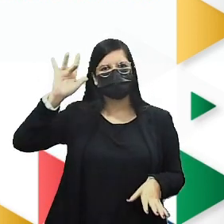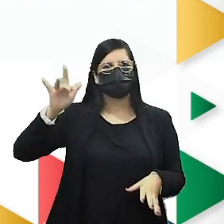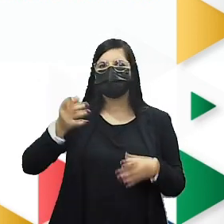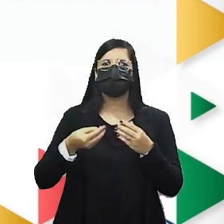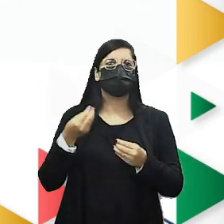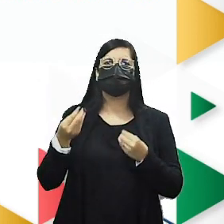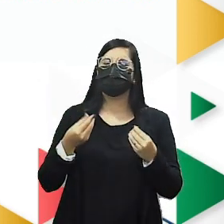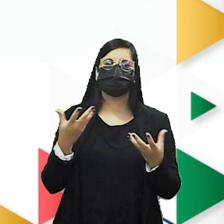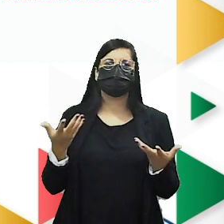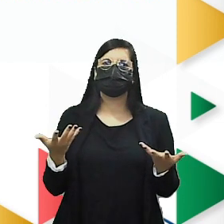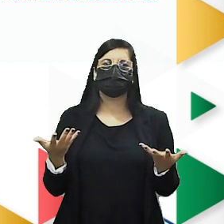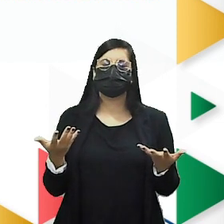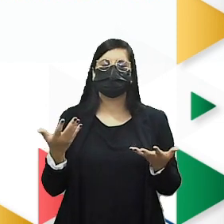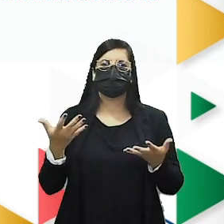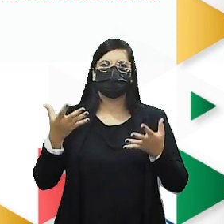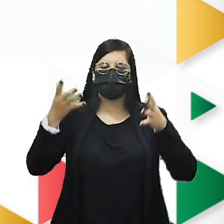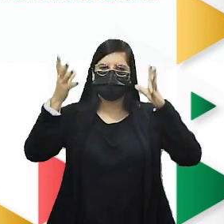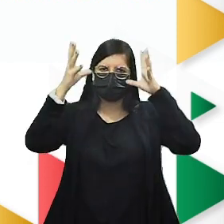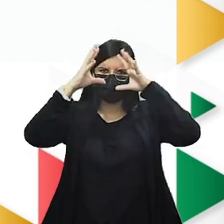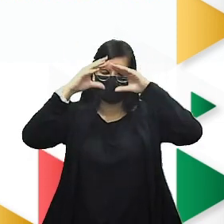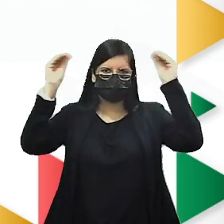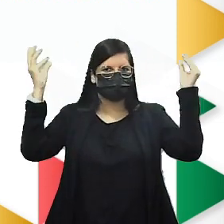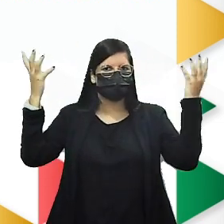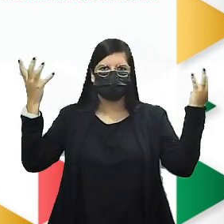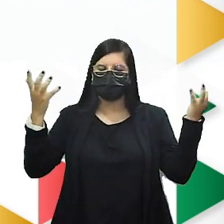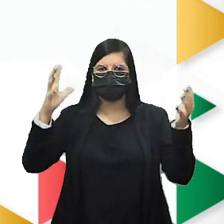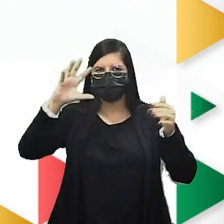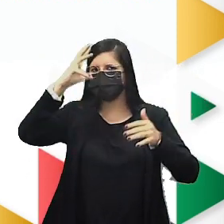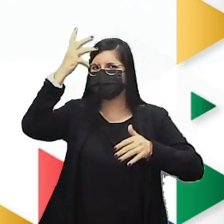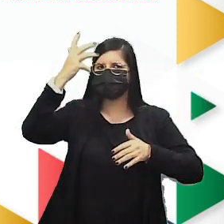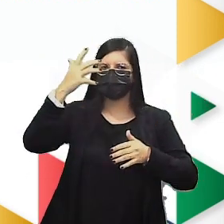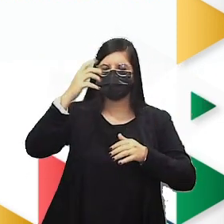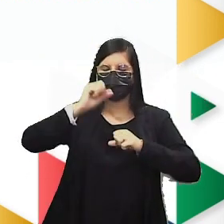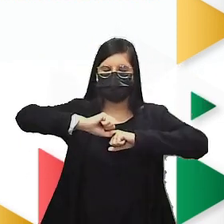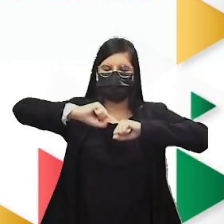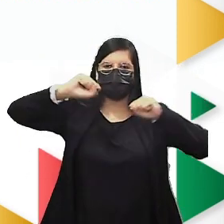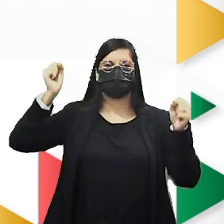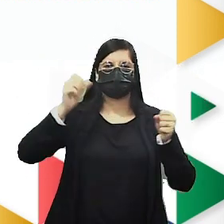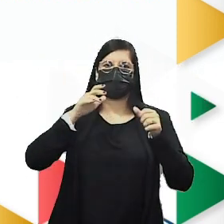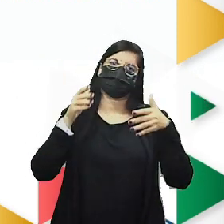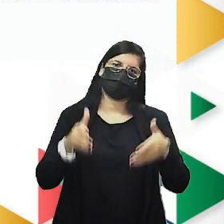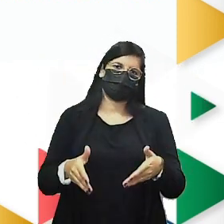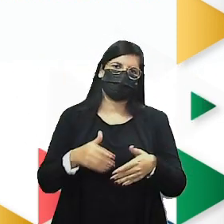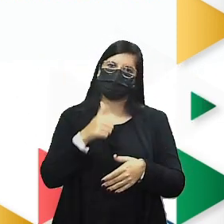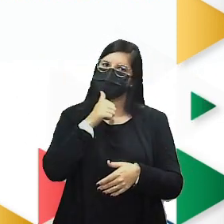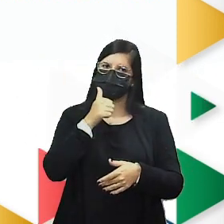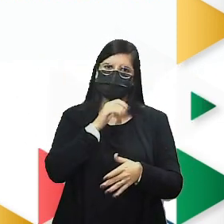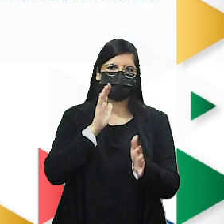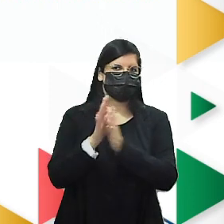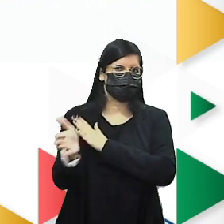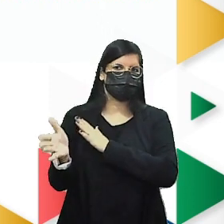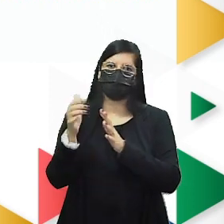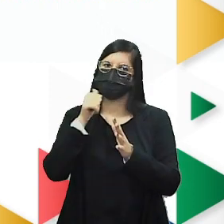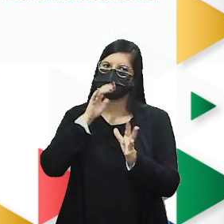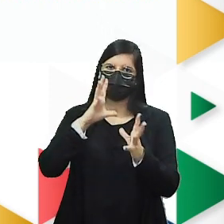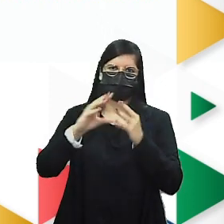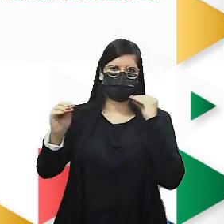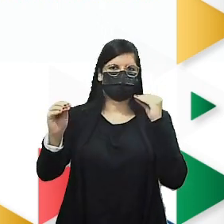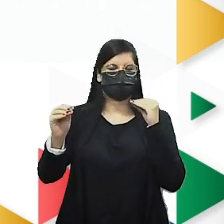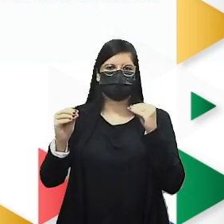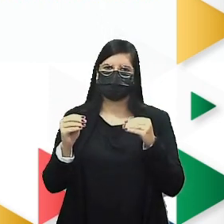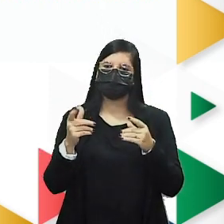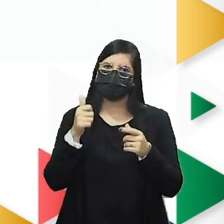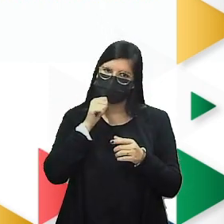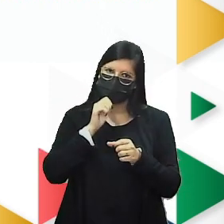não não lembravam do que tinha sido a noite anterior e só acordavam no cemitério e a mulher não sumiu. Então tem essa mulher